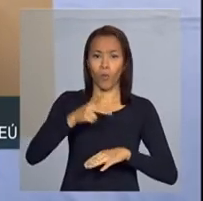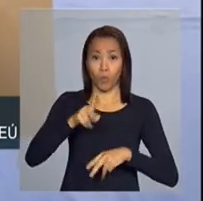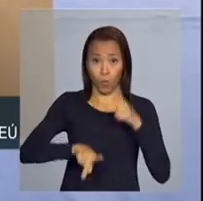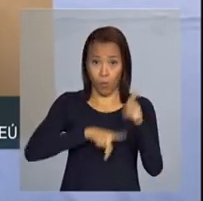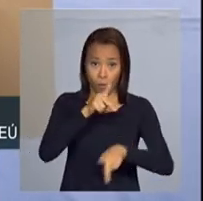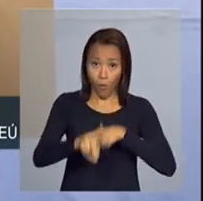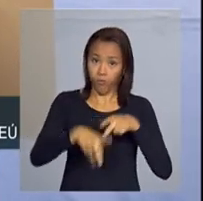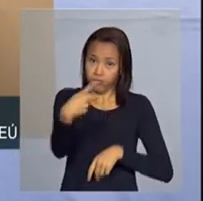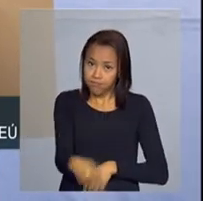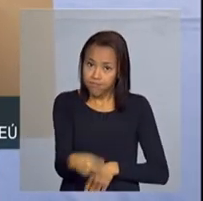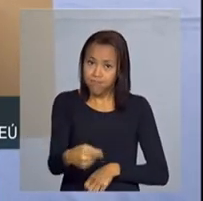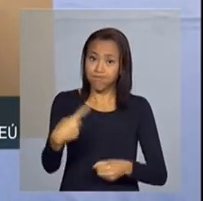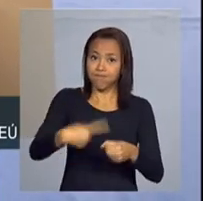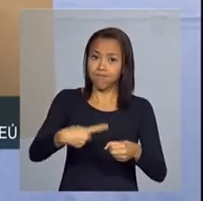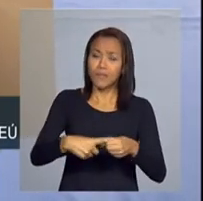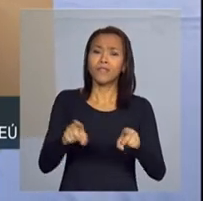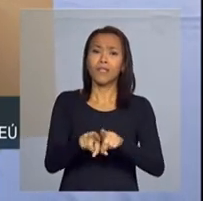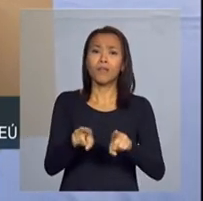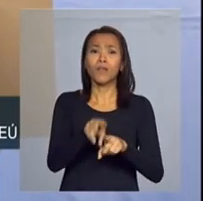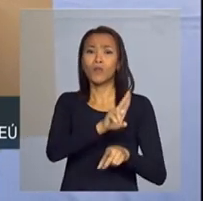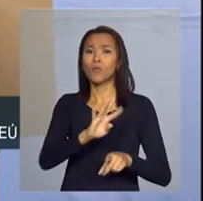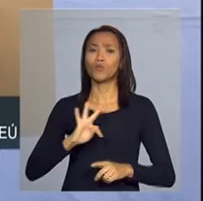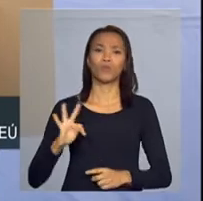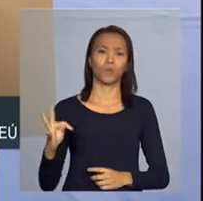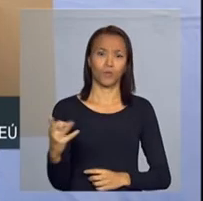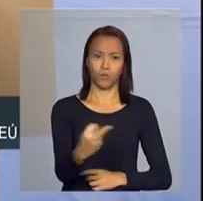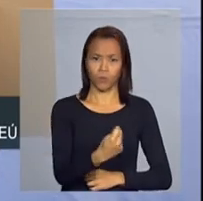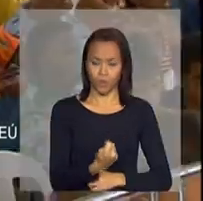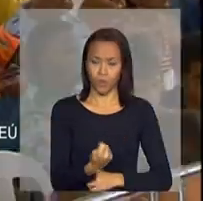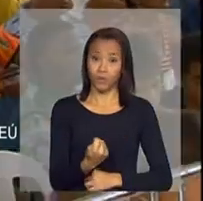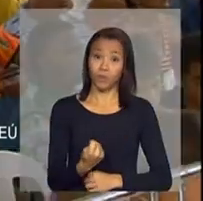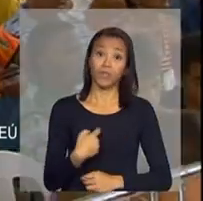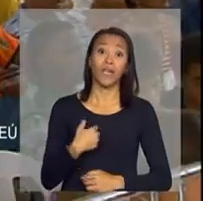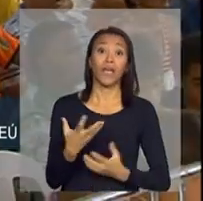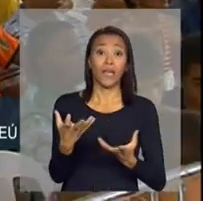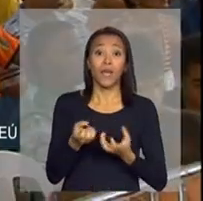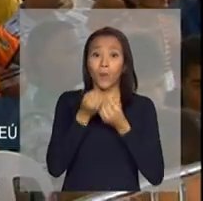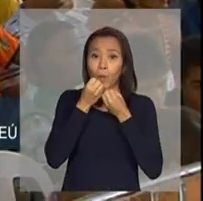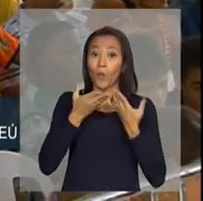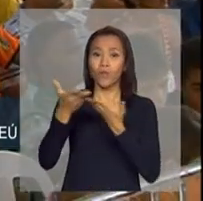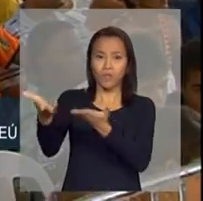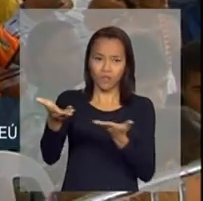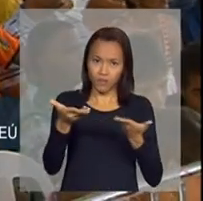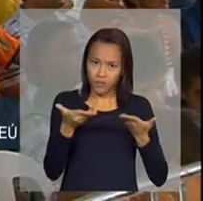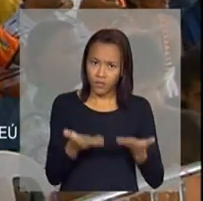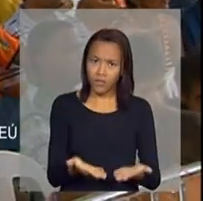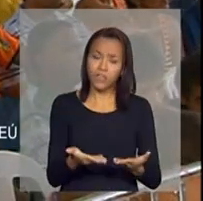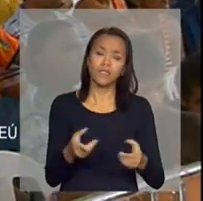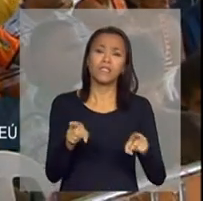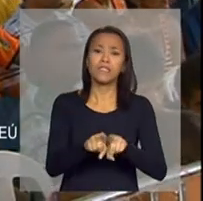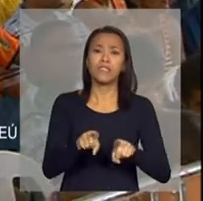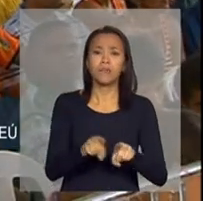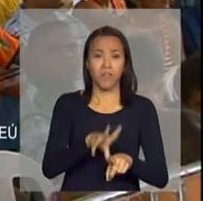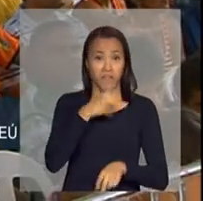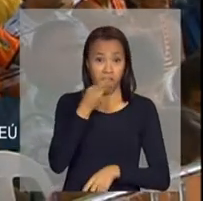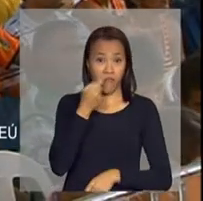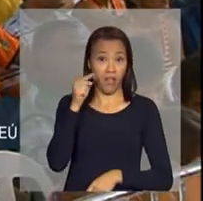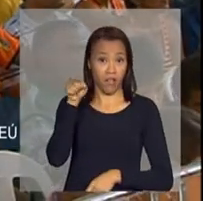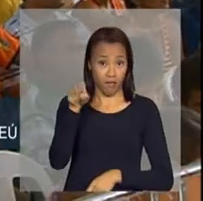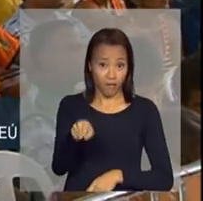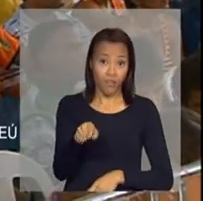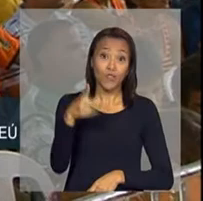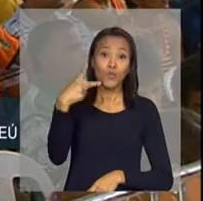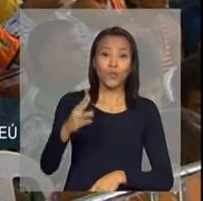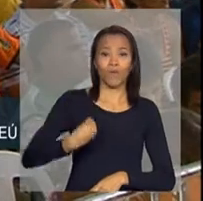e em nome de todos os sertanejos aqui presentes, quero dar-lhe as boas-vindas e deixar-lhe ciente que